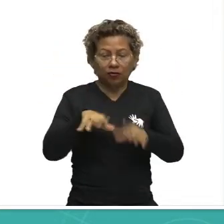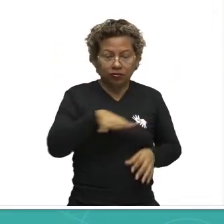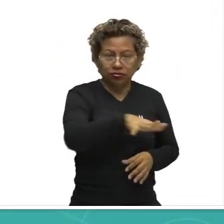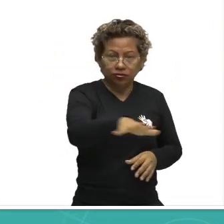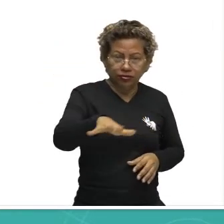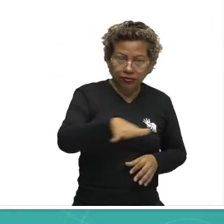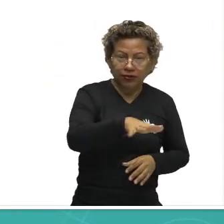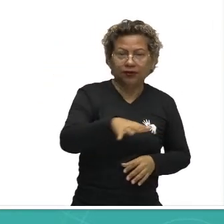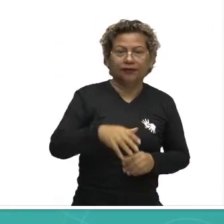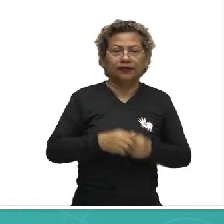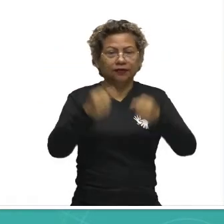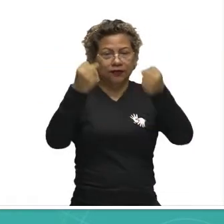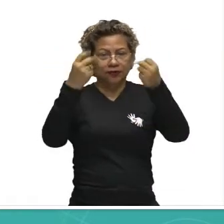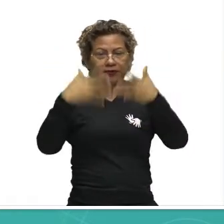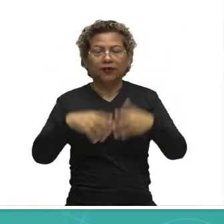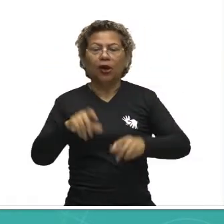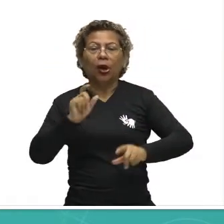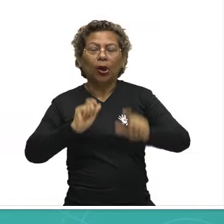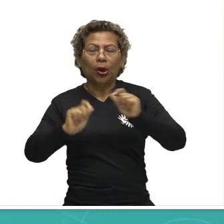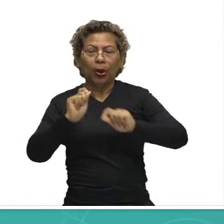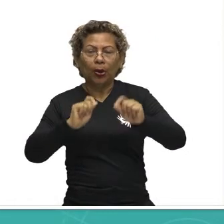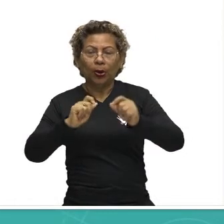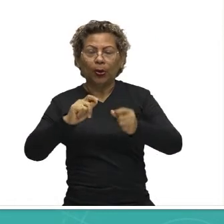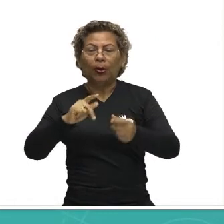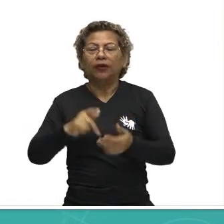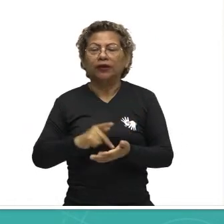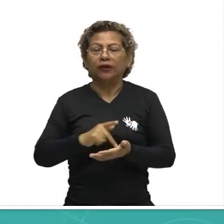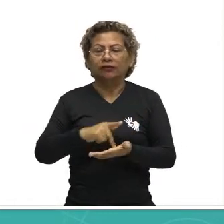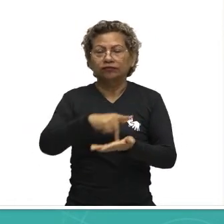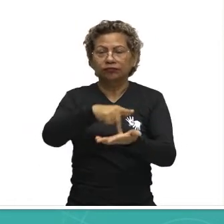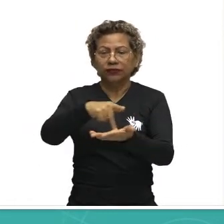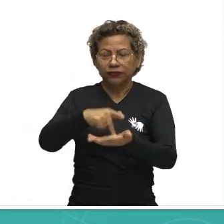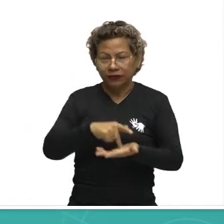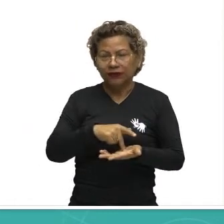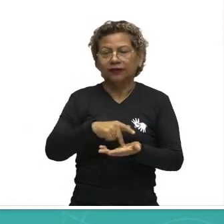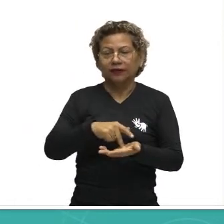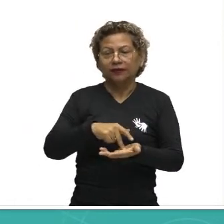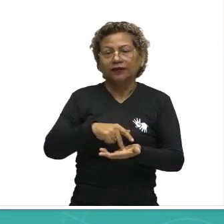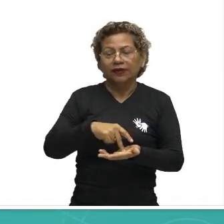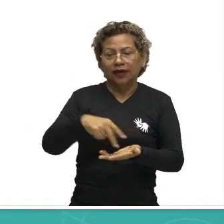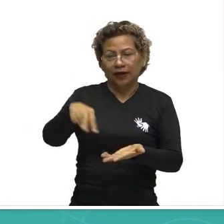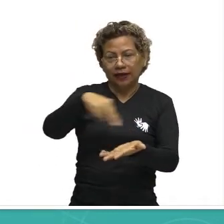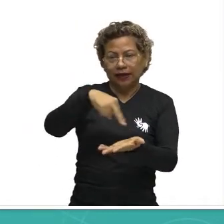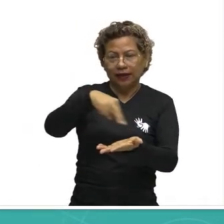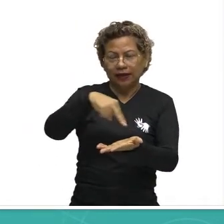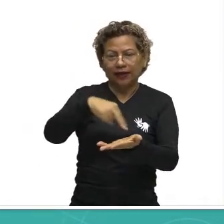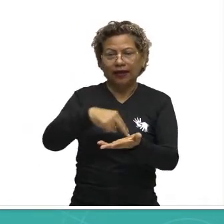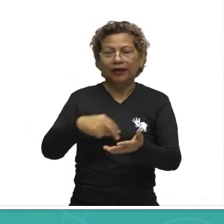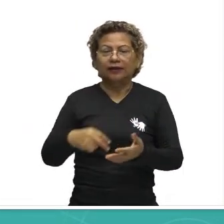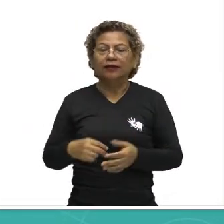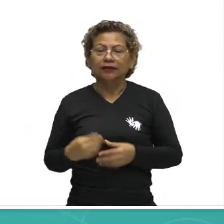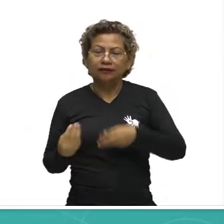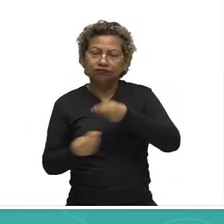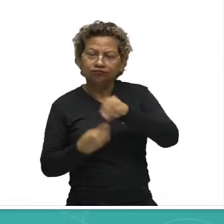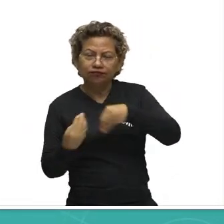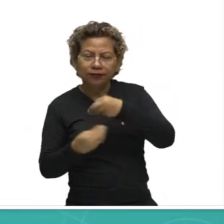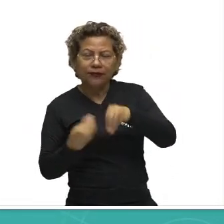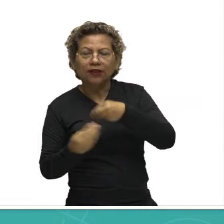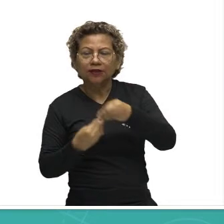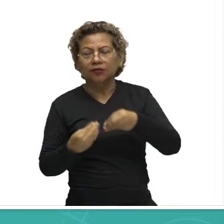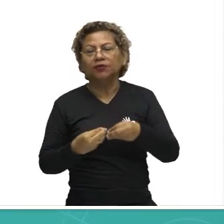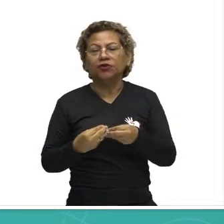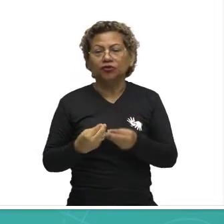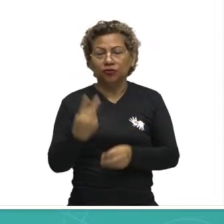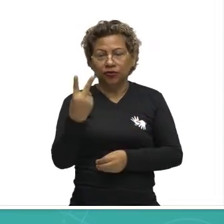do cancan. Continuando. Então, o cancan é uma mistura da polca e da quadrilha e foi dançado pela